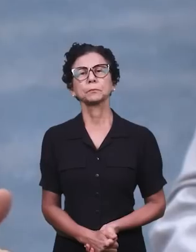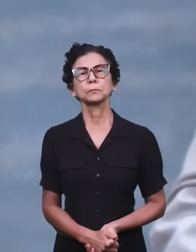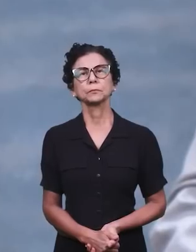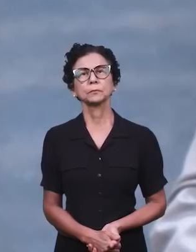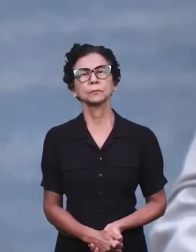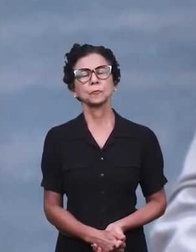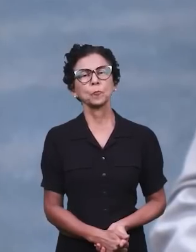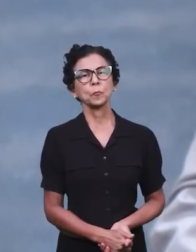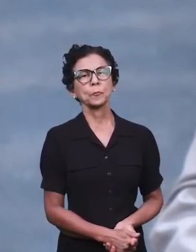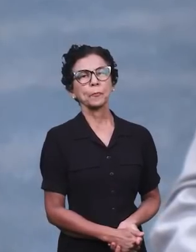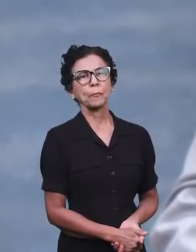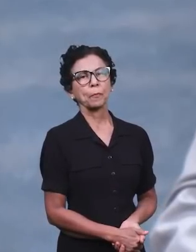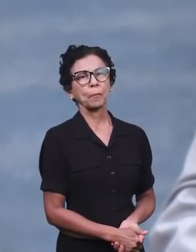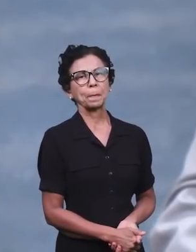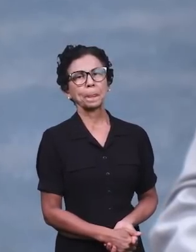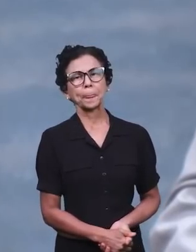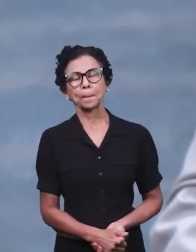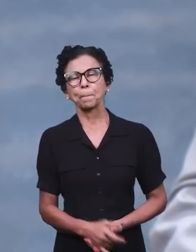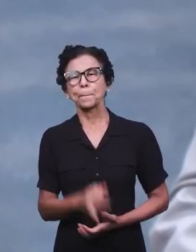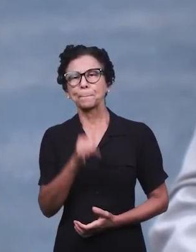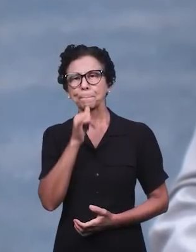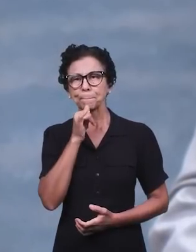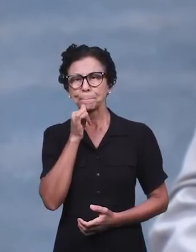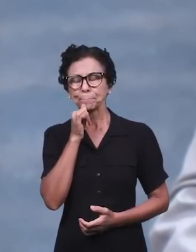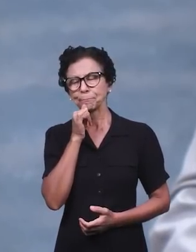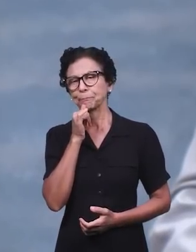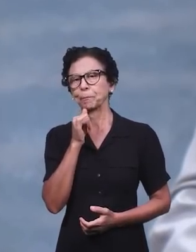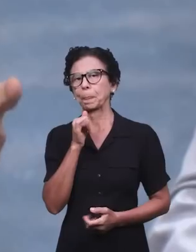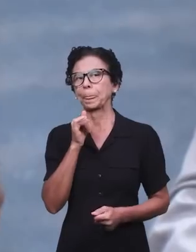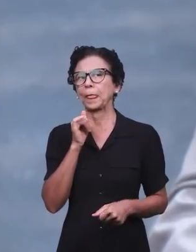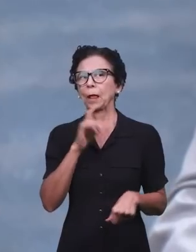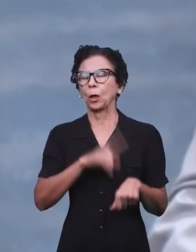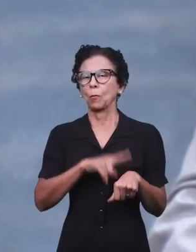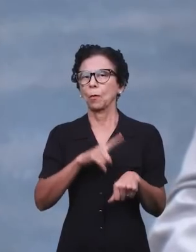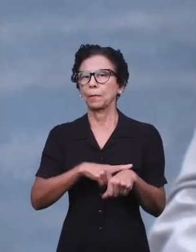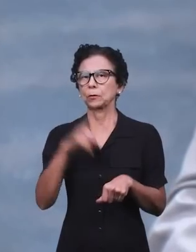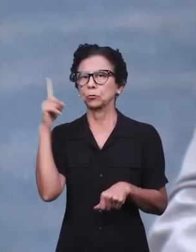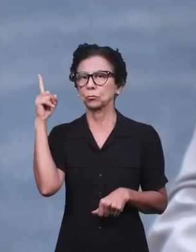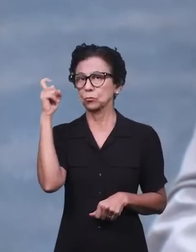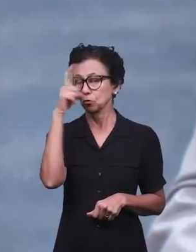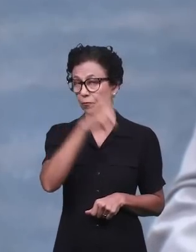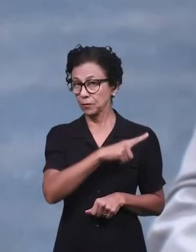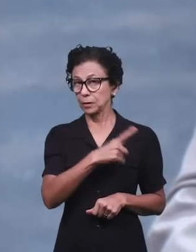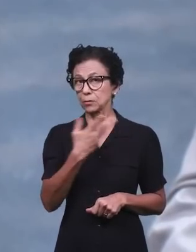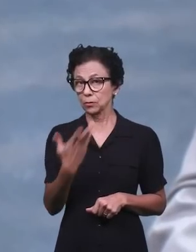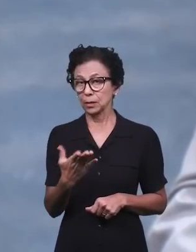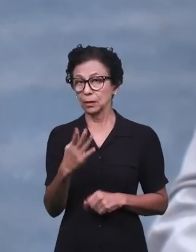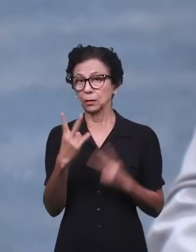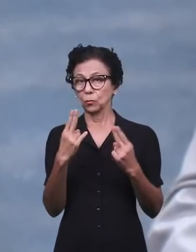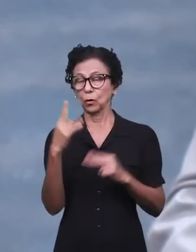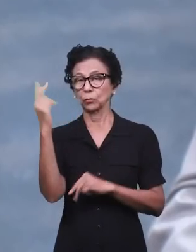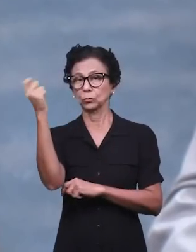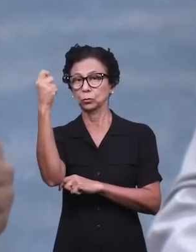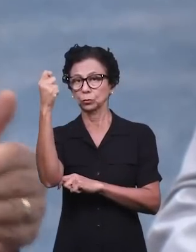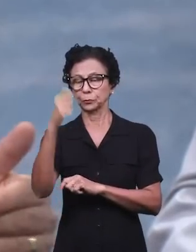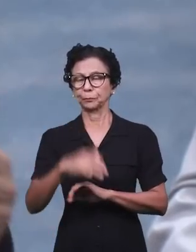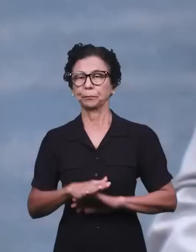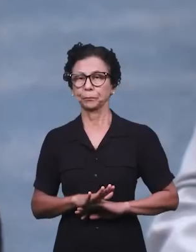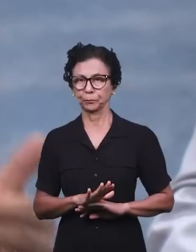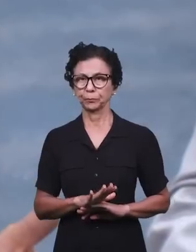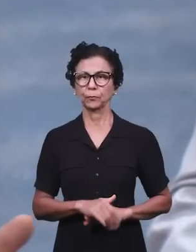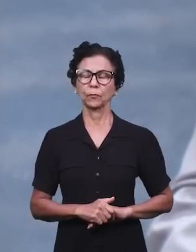uma calamidade dessa nas pessoas? Primeiro, nós temos contactado com os irmãos, você vê assim